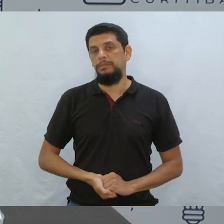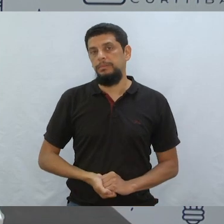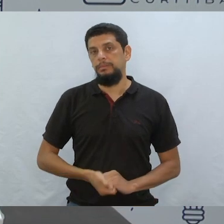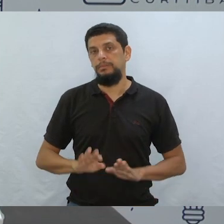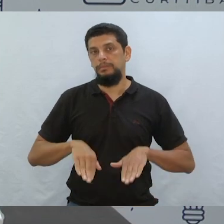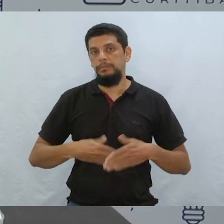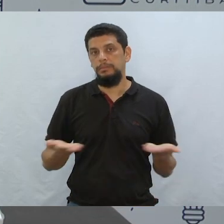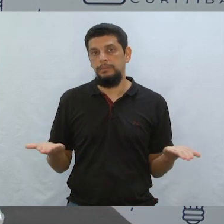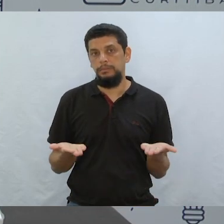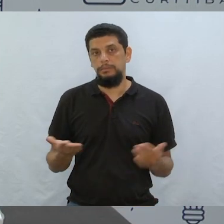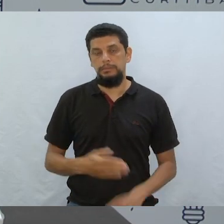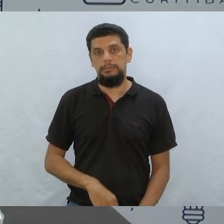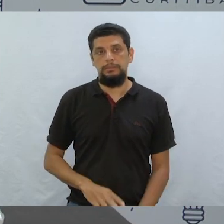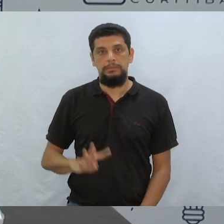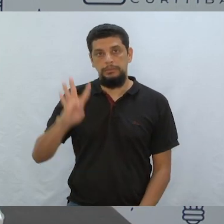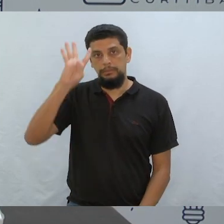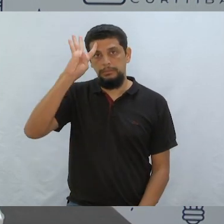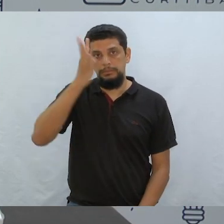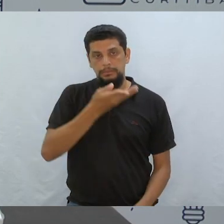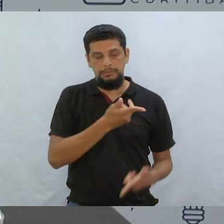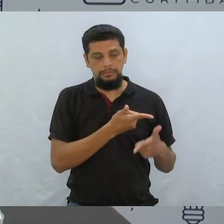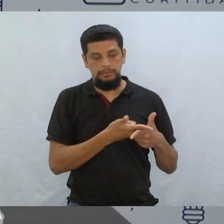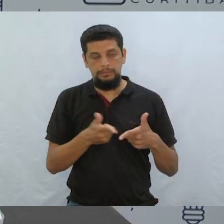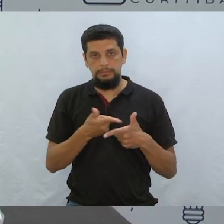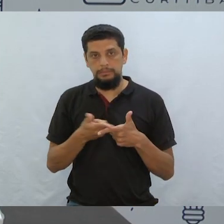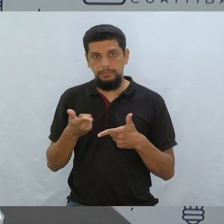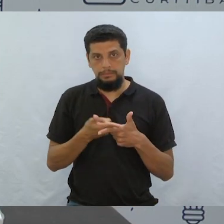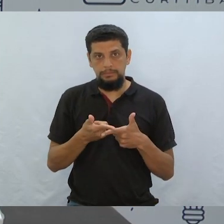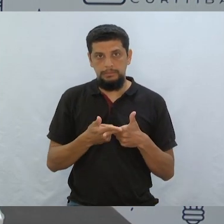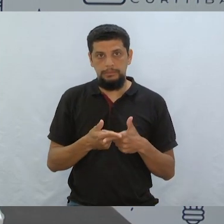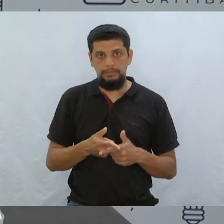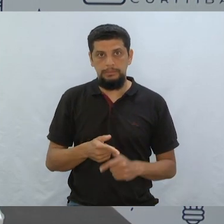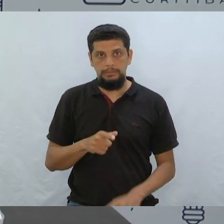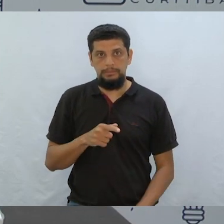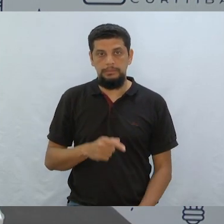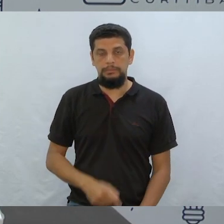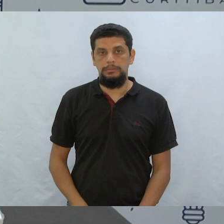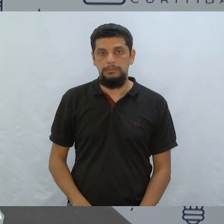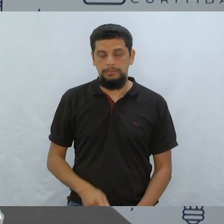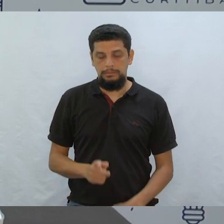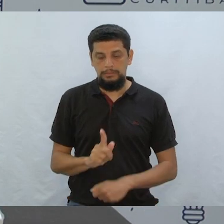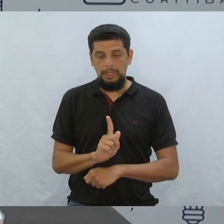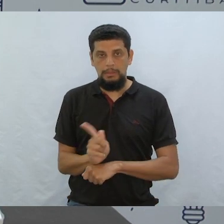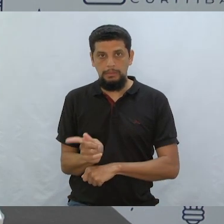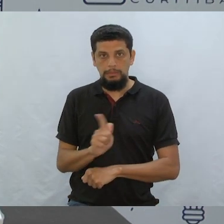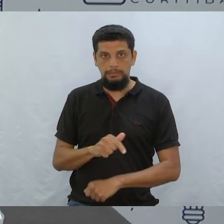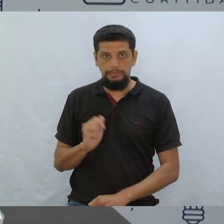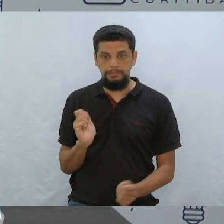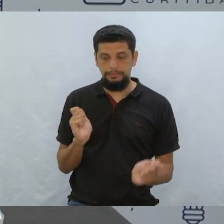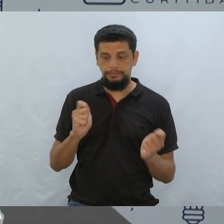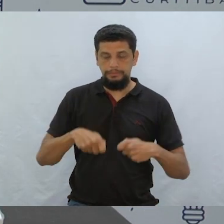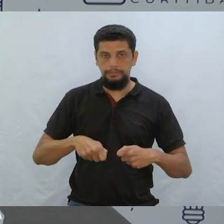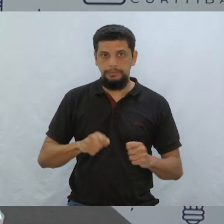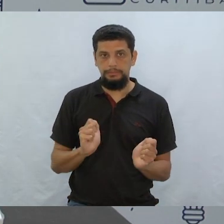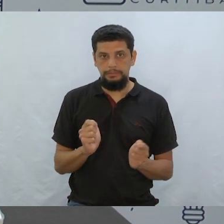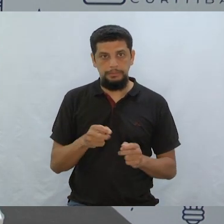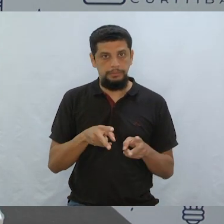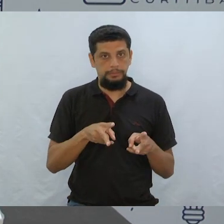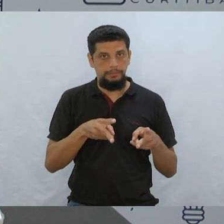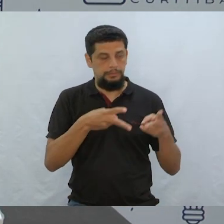né? Então, agora vamos resolver um problema que envolve litros, né? A medida de